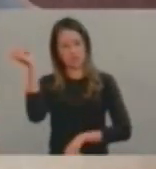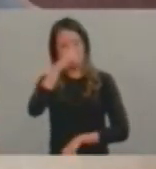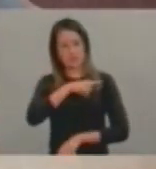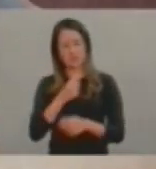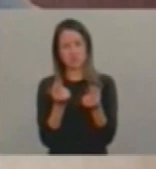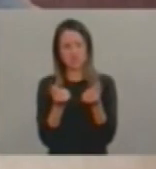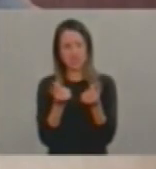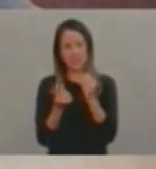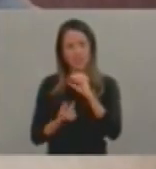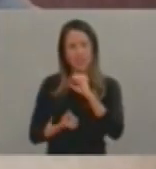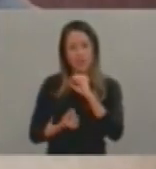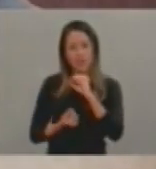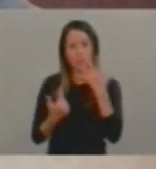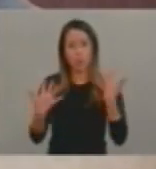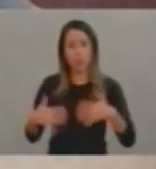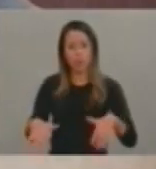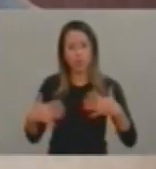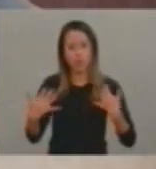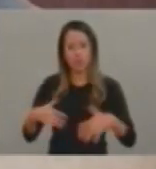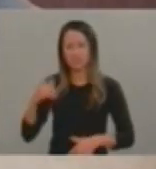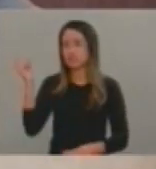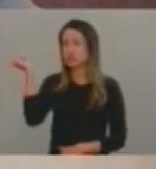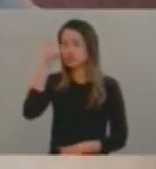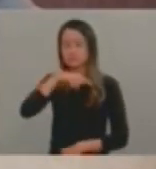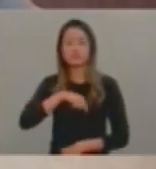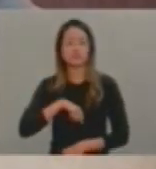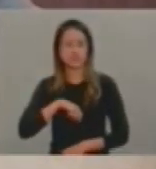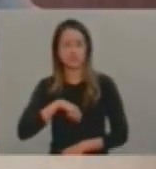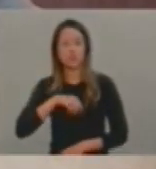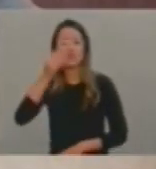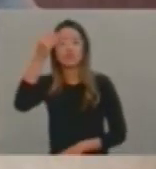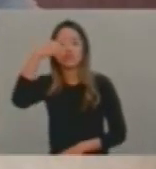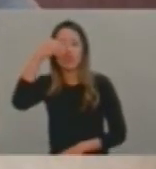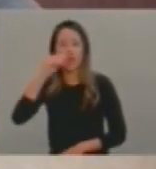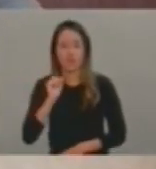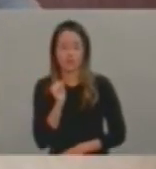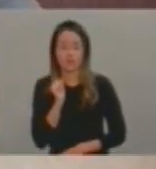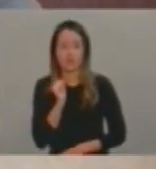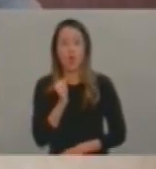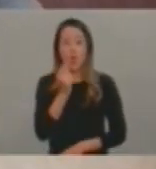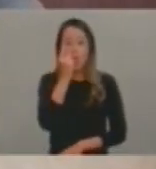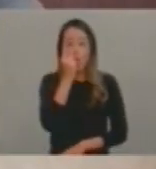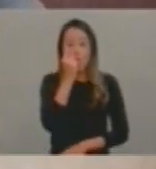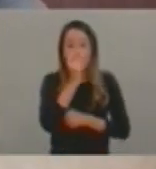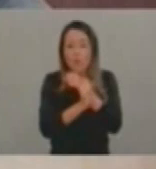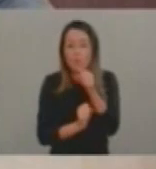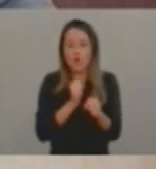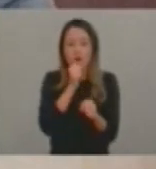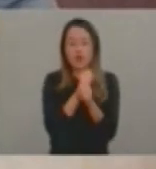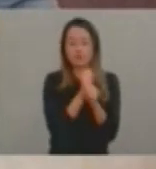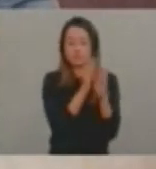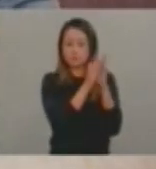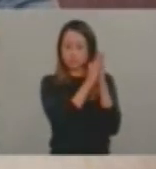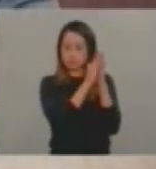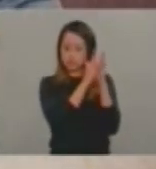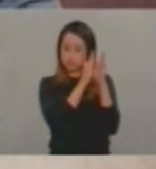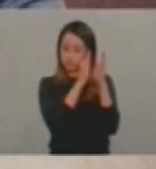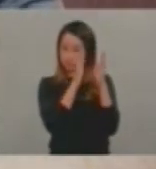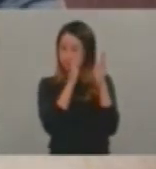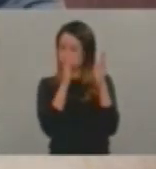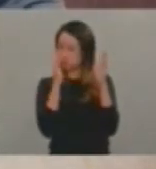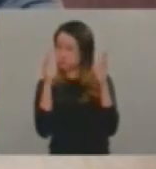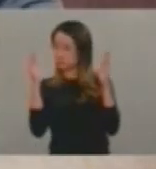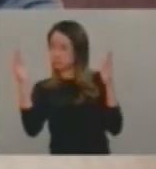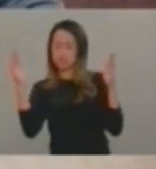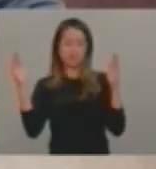financeira, de uma crise que se avizinha, onde em um ano, deputado Aldique,